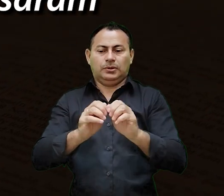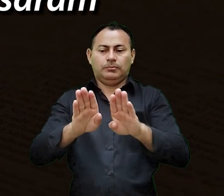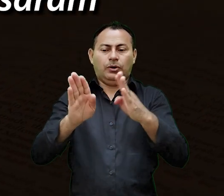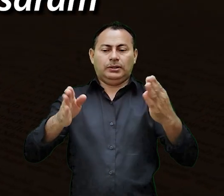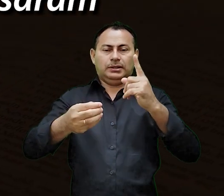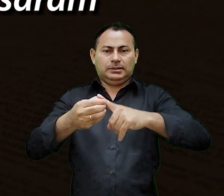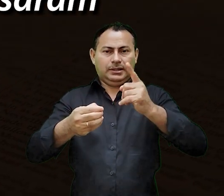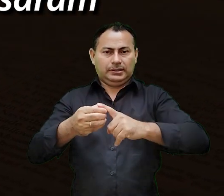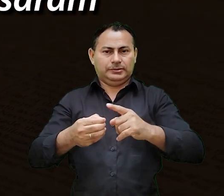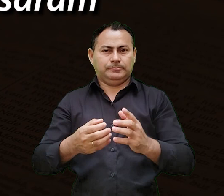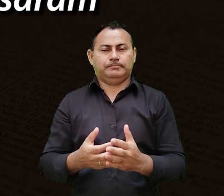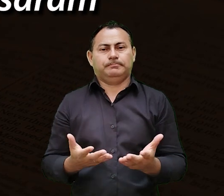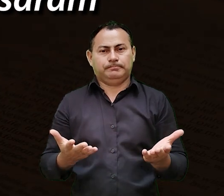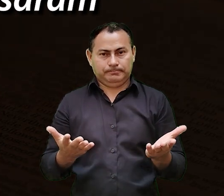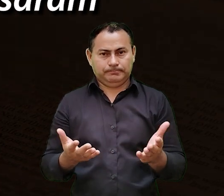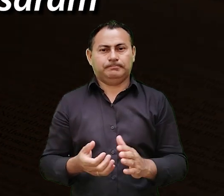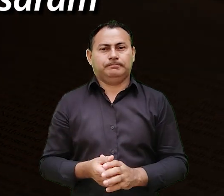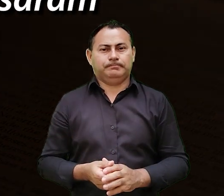junto às portas da cidade.